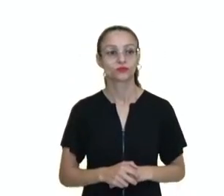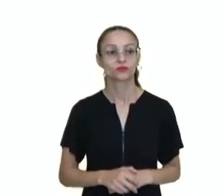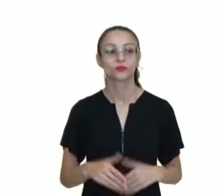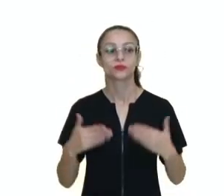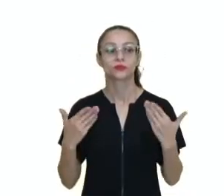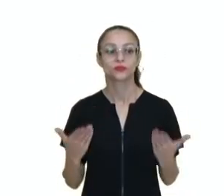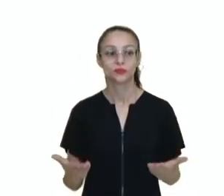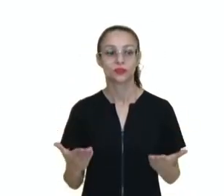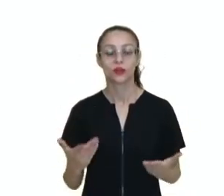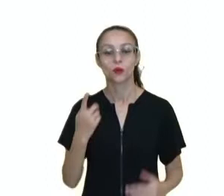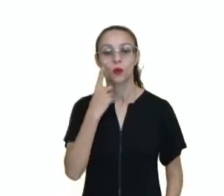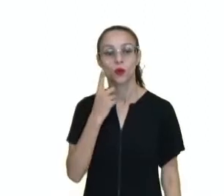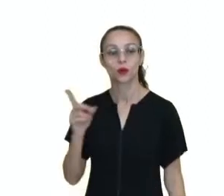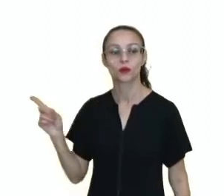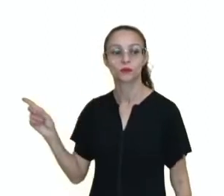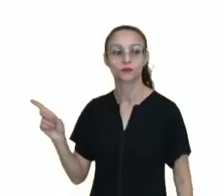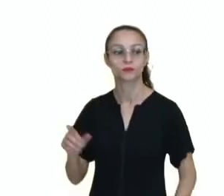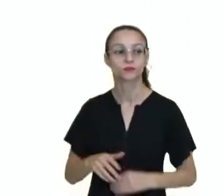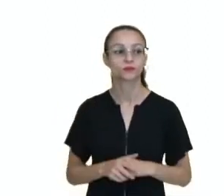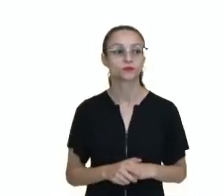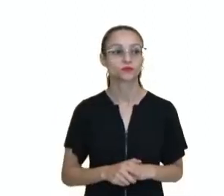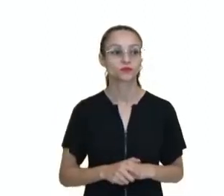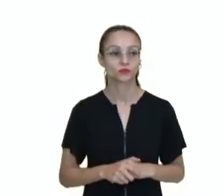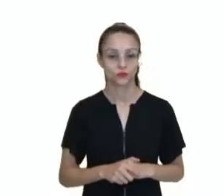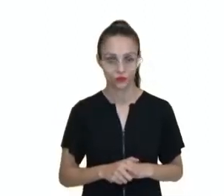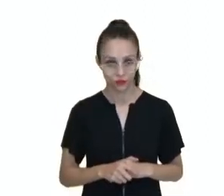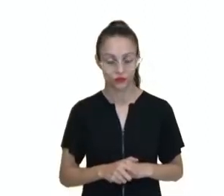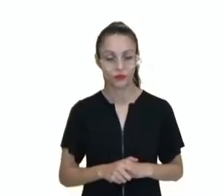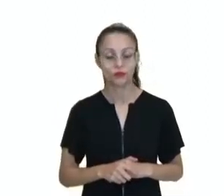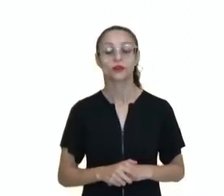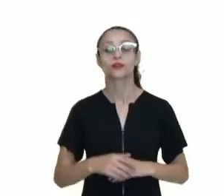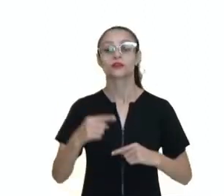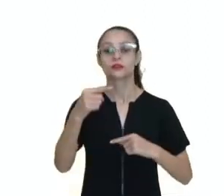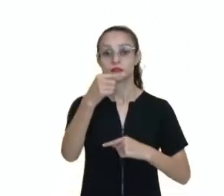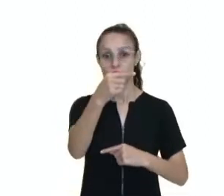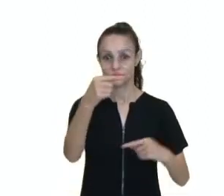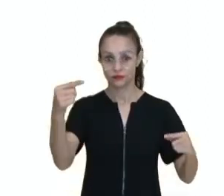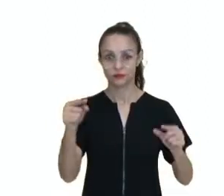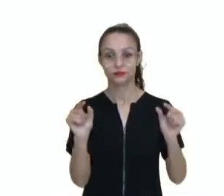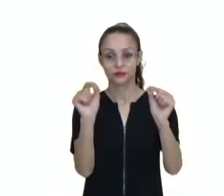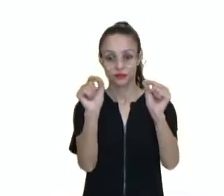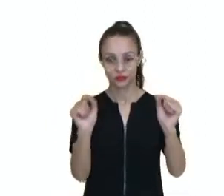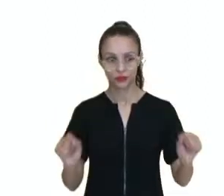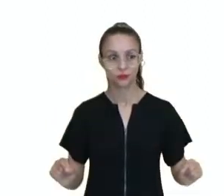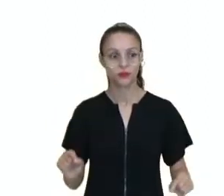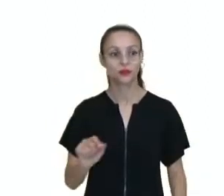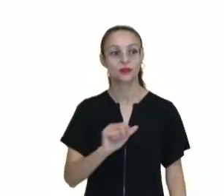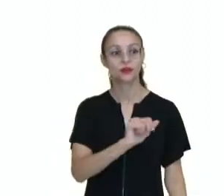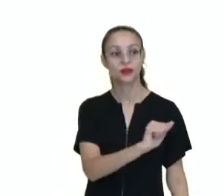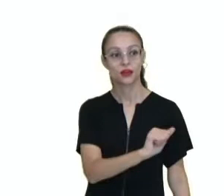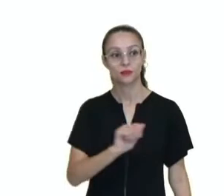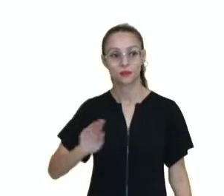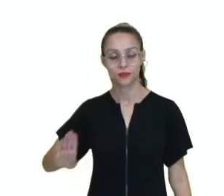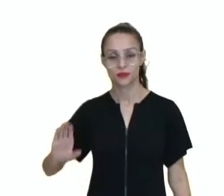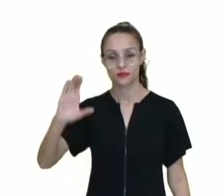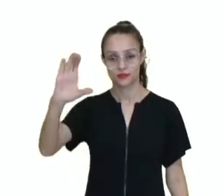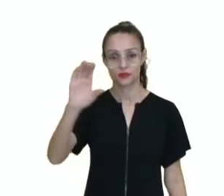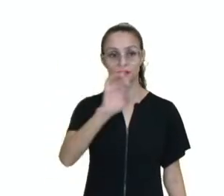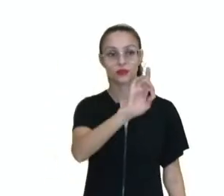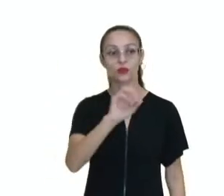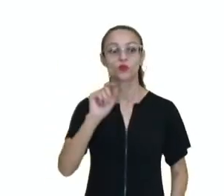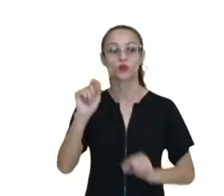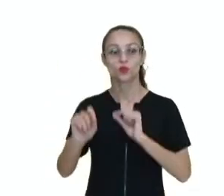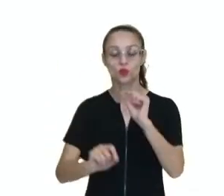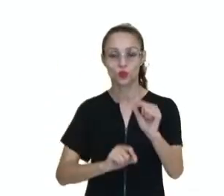então acompanhando aqui a partir desse trapézio abcd nós vamos